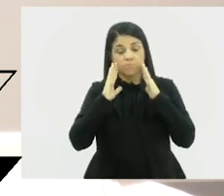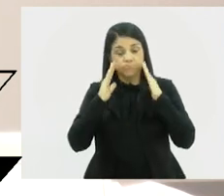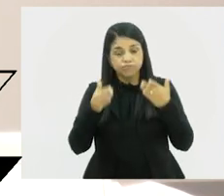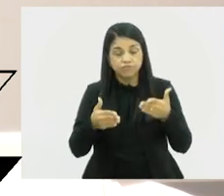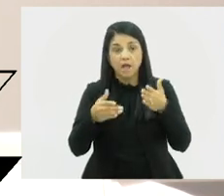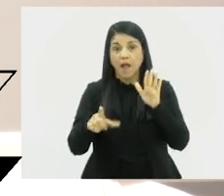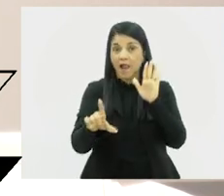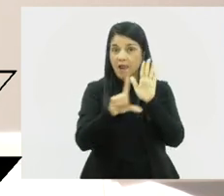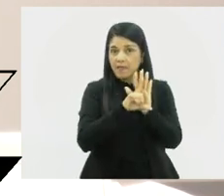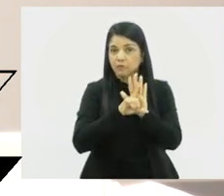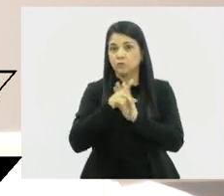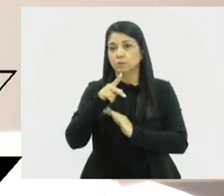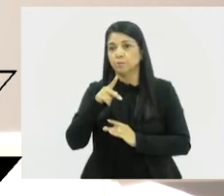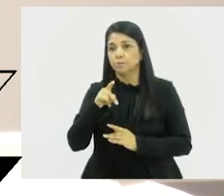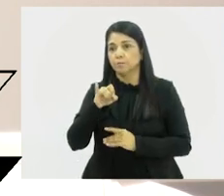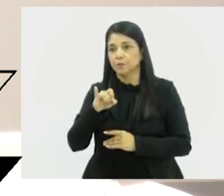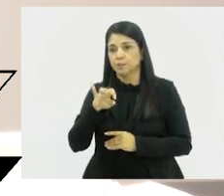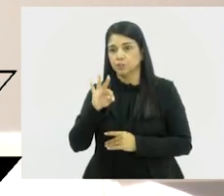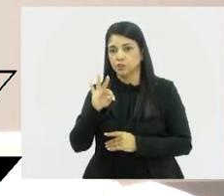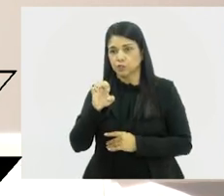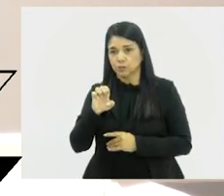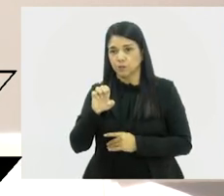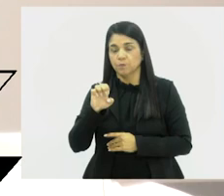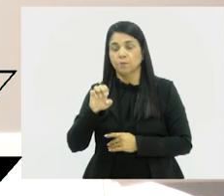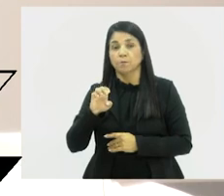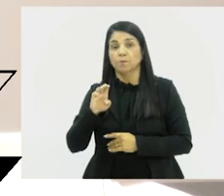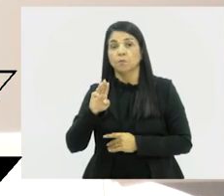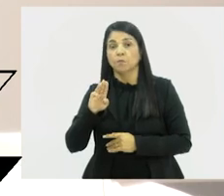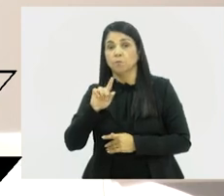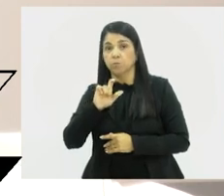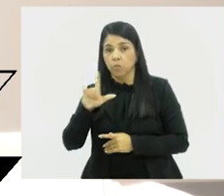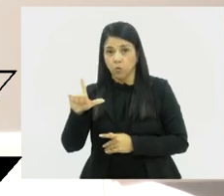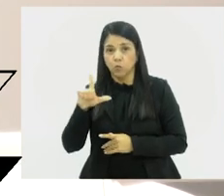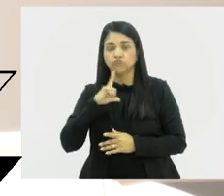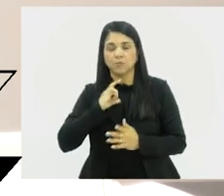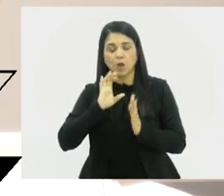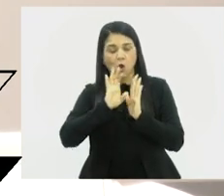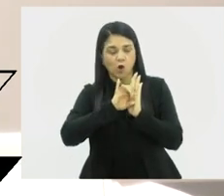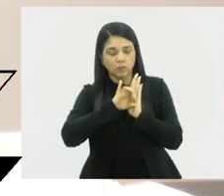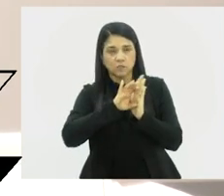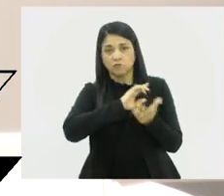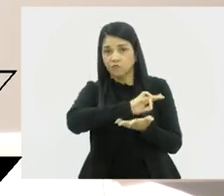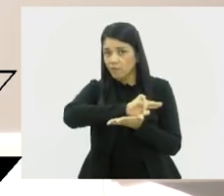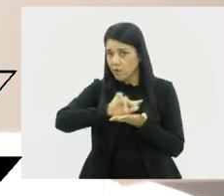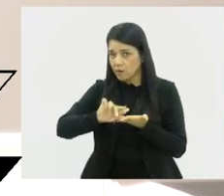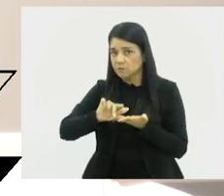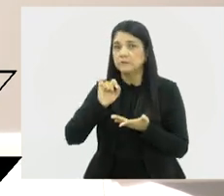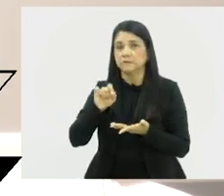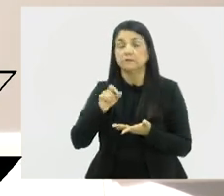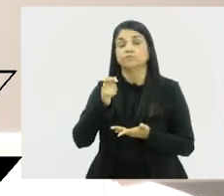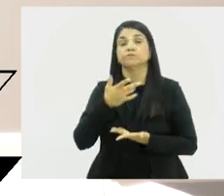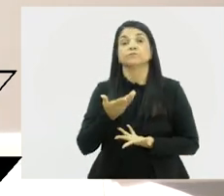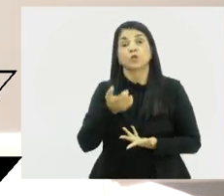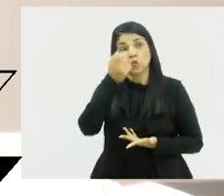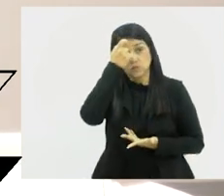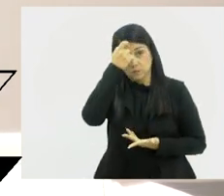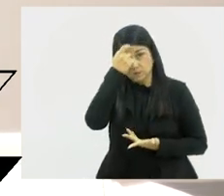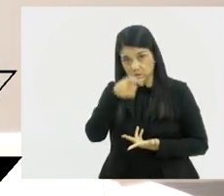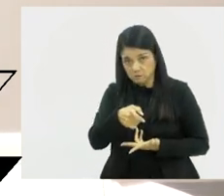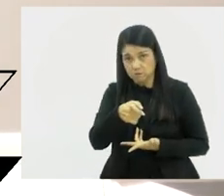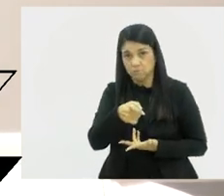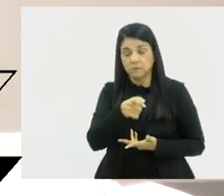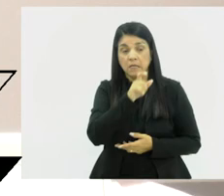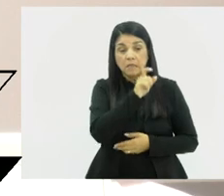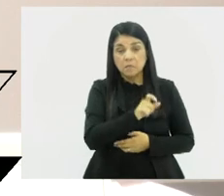lei do pitbull, como eu já disse, não é, tem vários conceitos que são consensos. Por exemplo, todas as pessoas